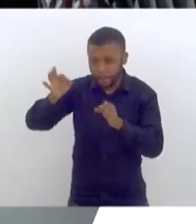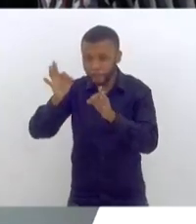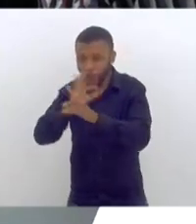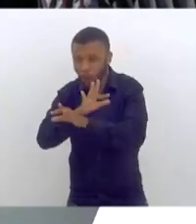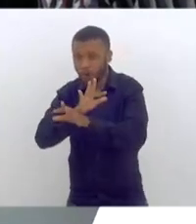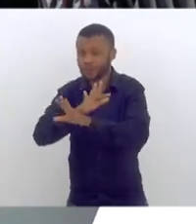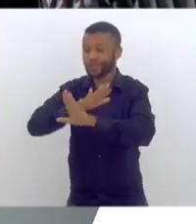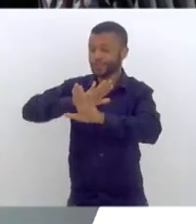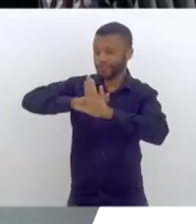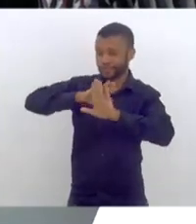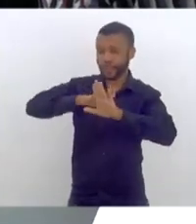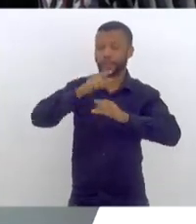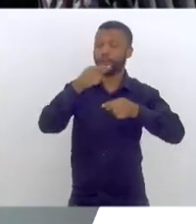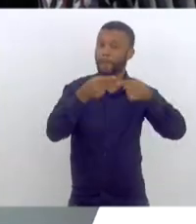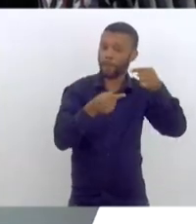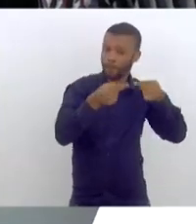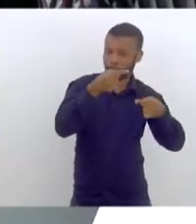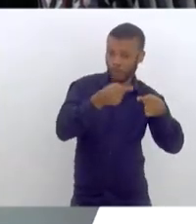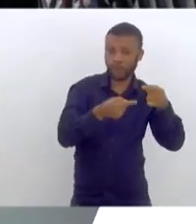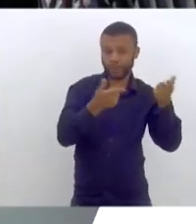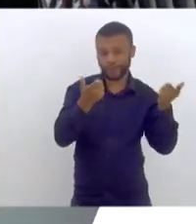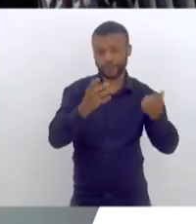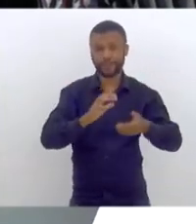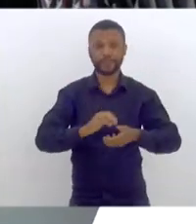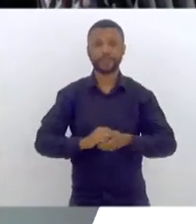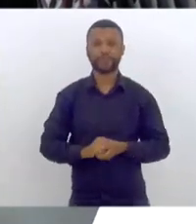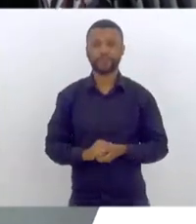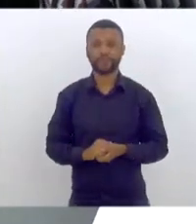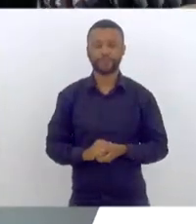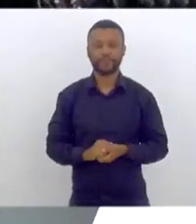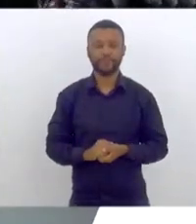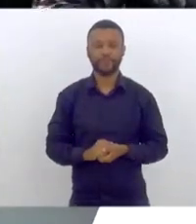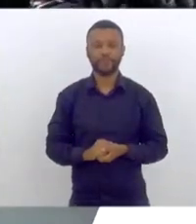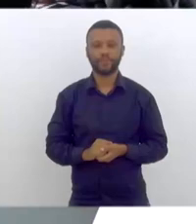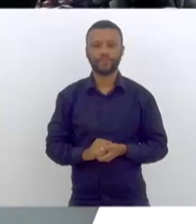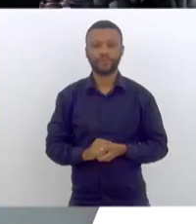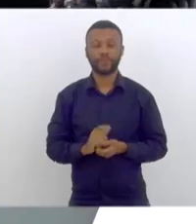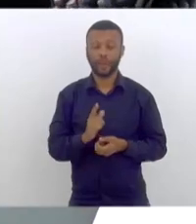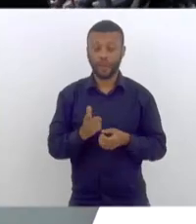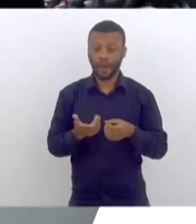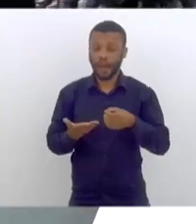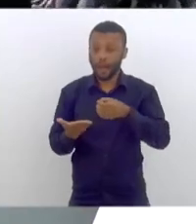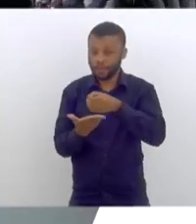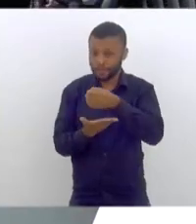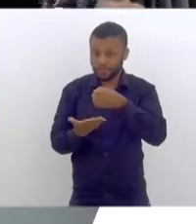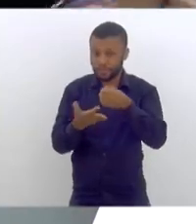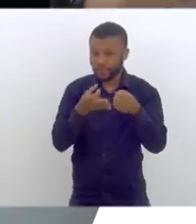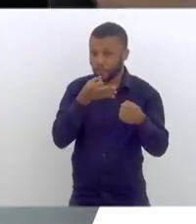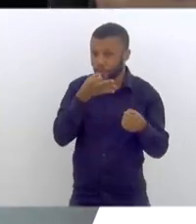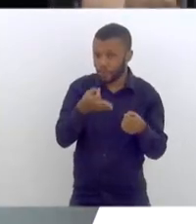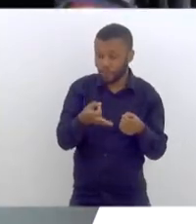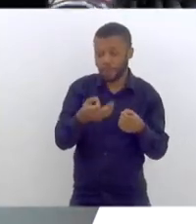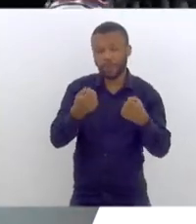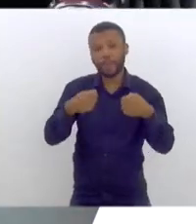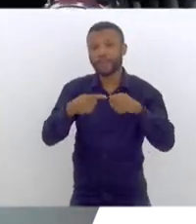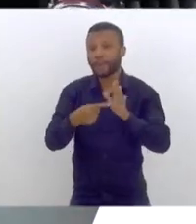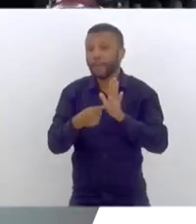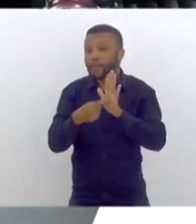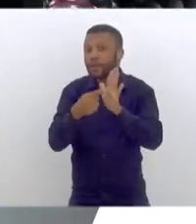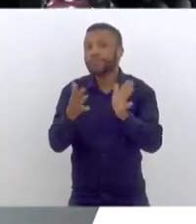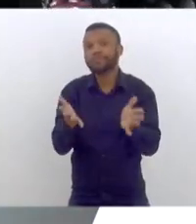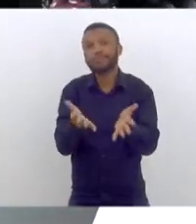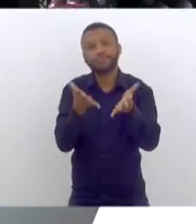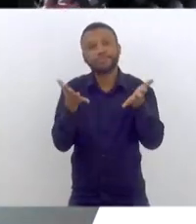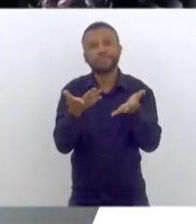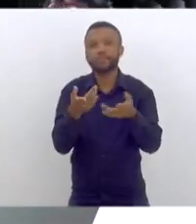política mente falando né não não ele tem que dar o fundamento ele tem que dar motivação do ato Então